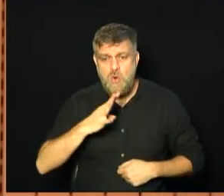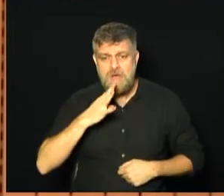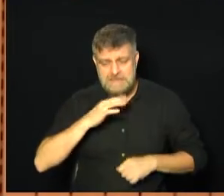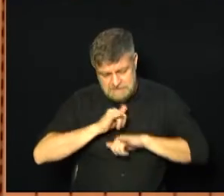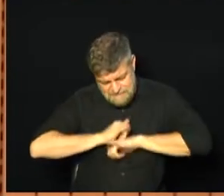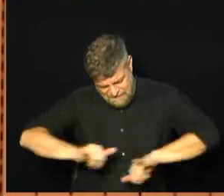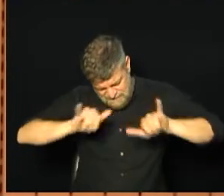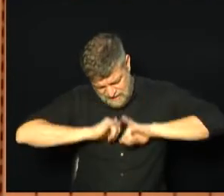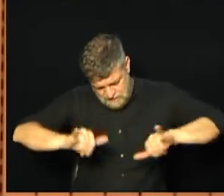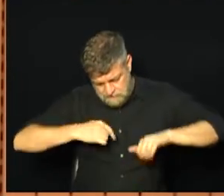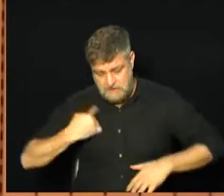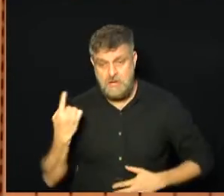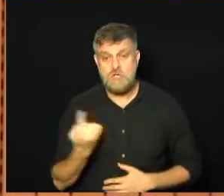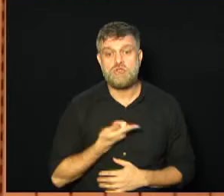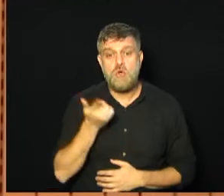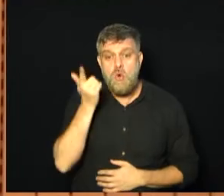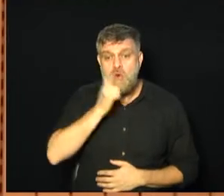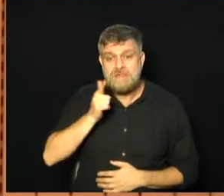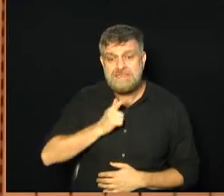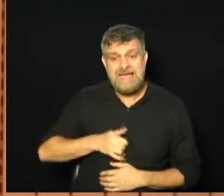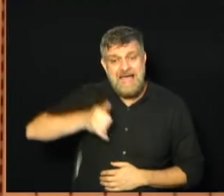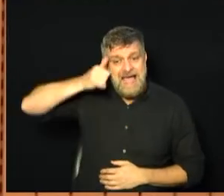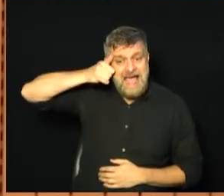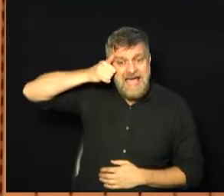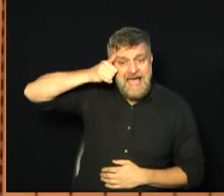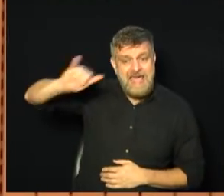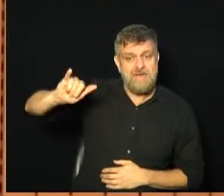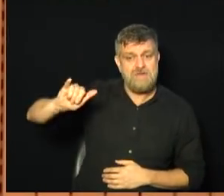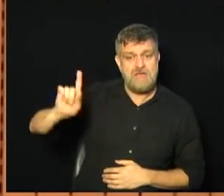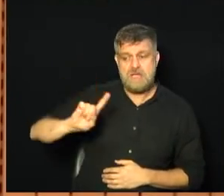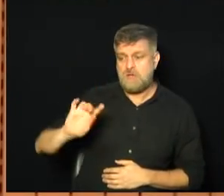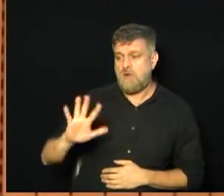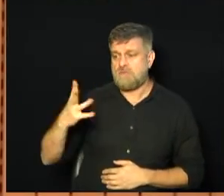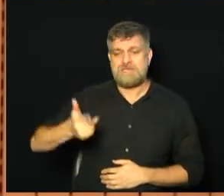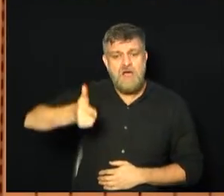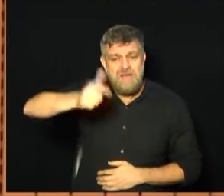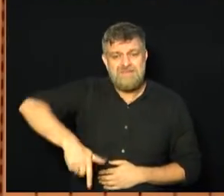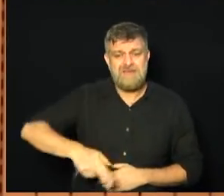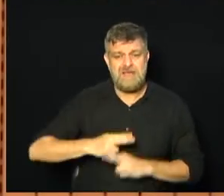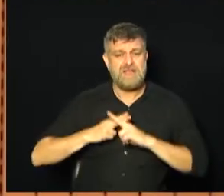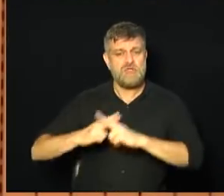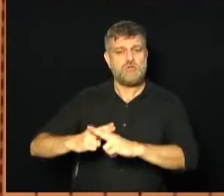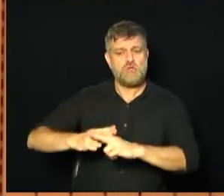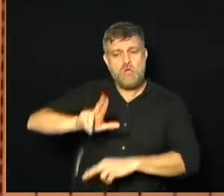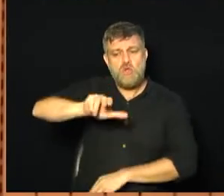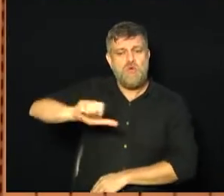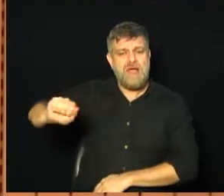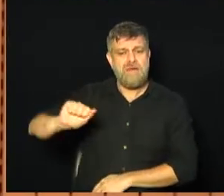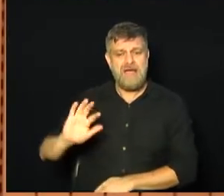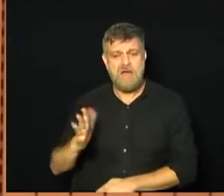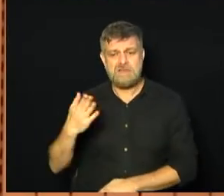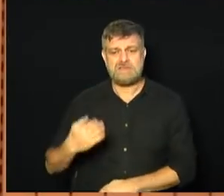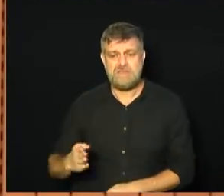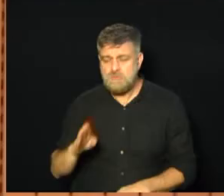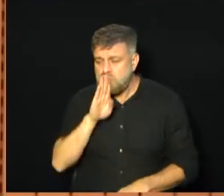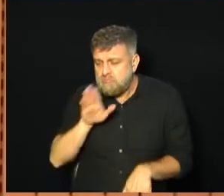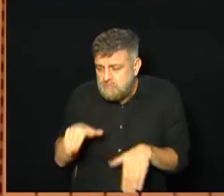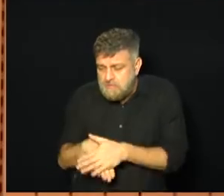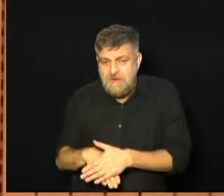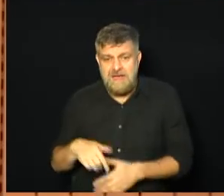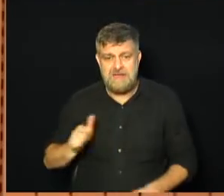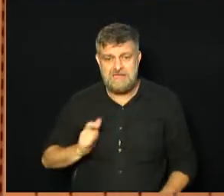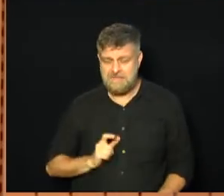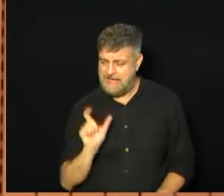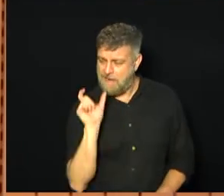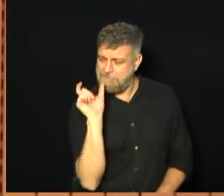reconhecidos para que a gente possa evitar, possa garantir que nunca mais eles vão ser tolerados e nem as expressões que persistem,